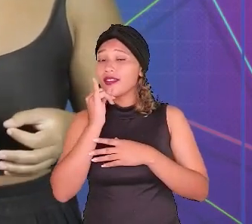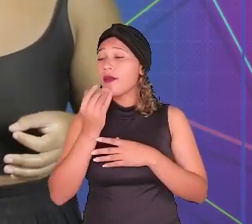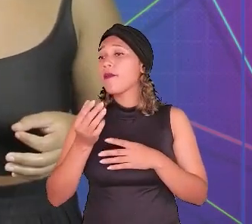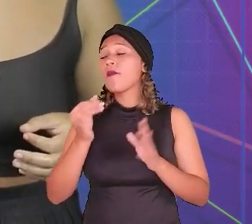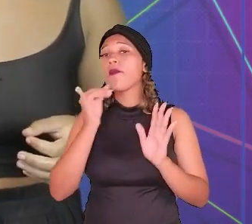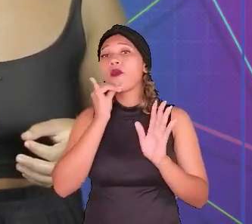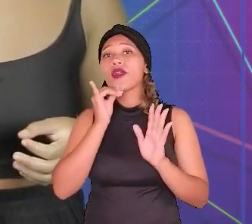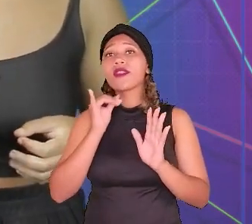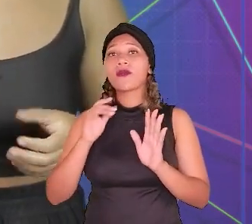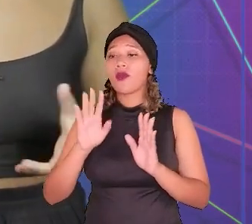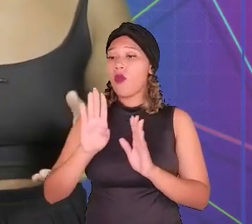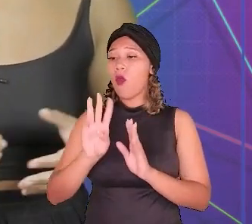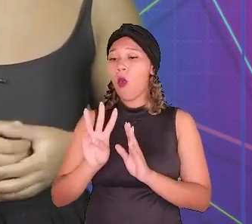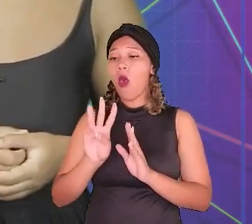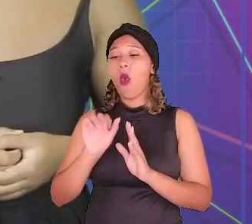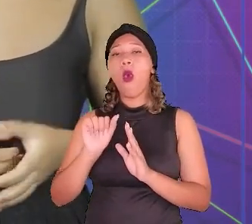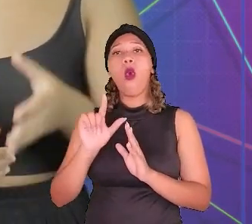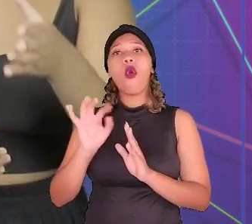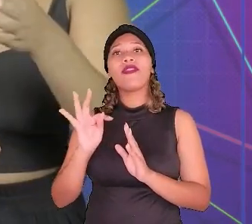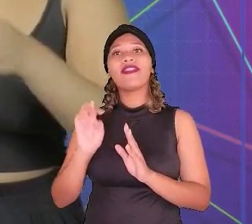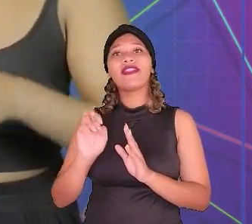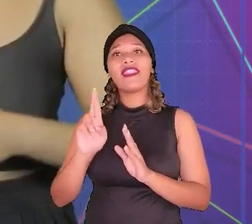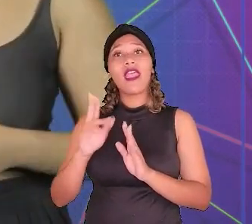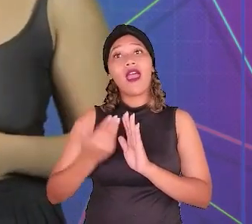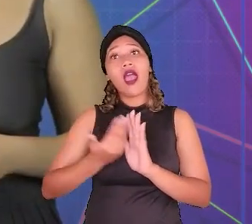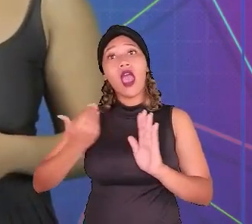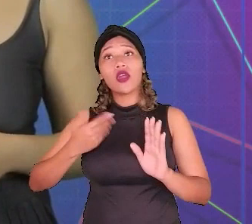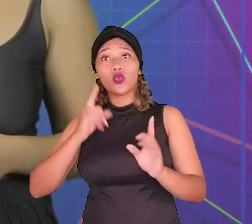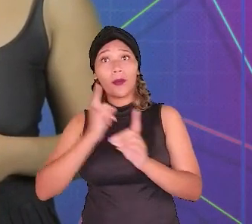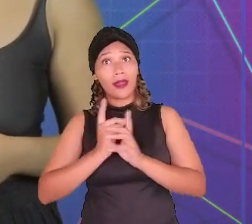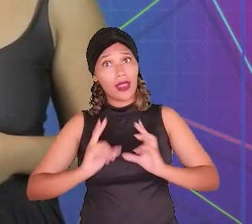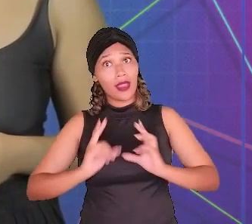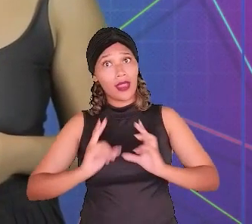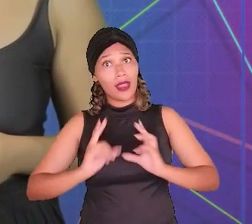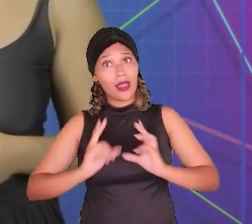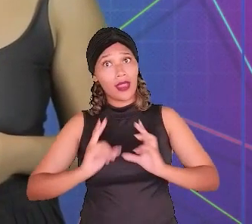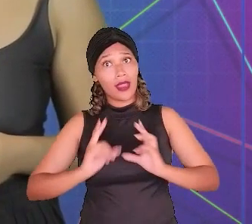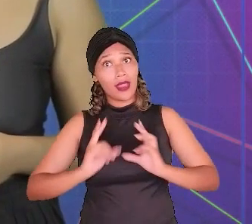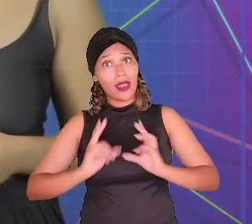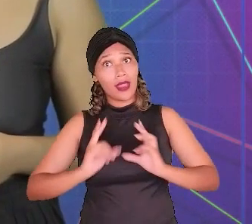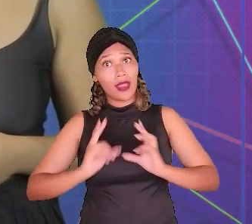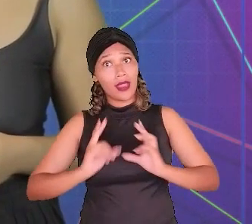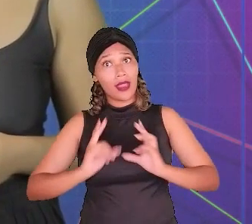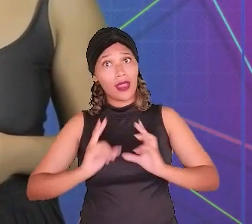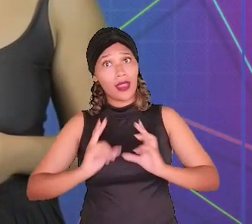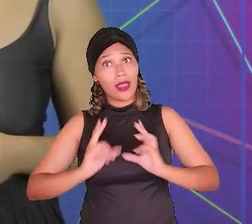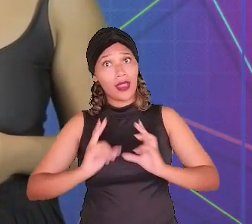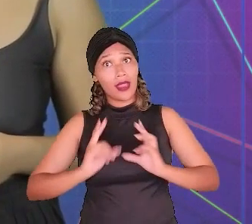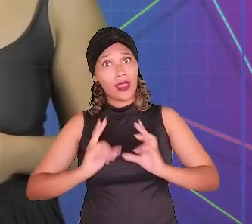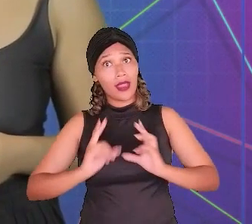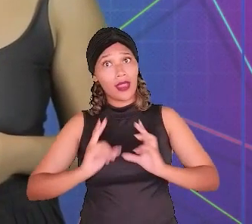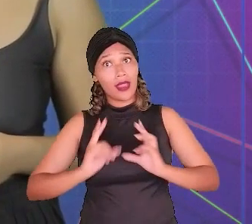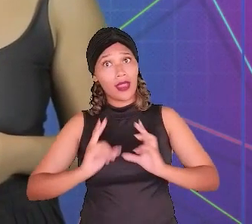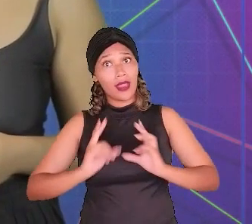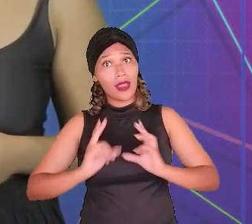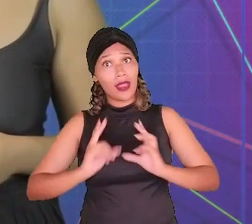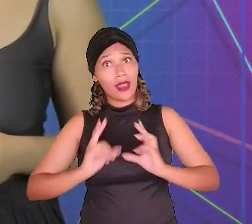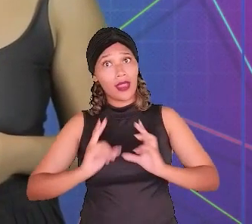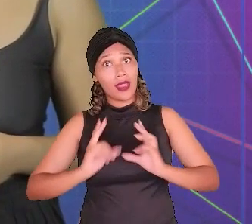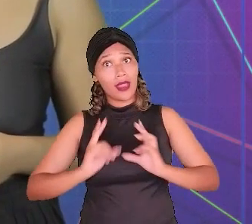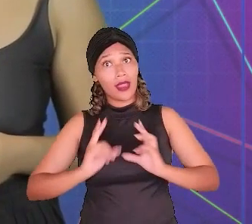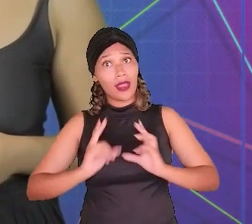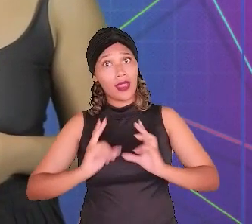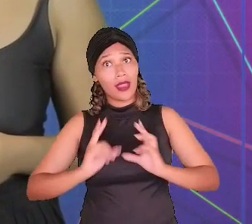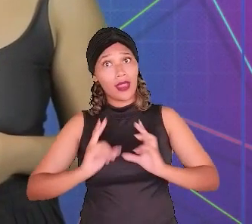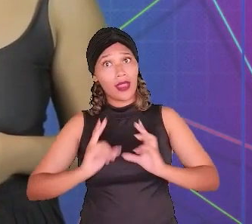ser o Walter White, de Breaking Bad, antes de descobrir que tinha câncer. Imagem de Walter White, homem branco de cabelo preto, usa óculos de aro